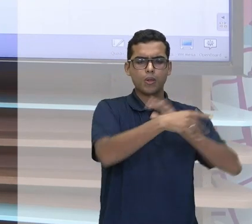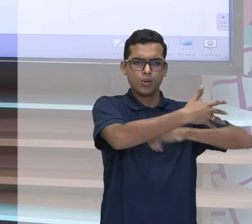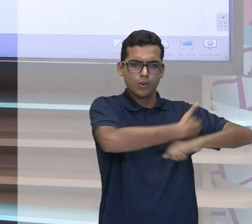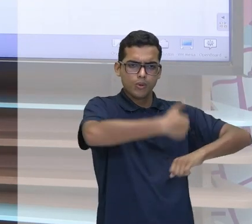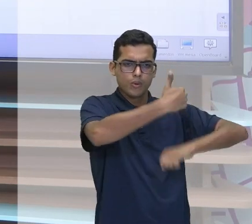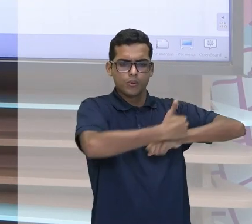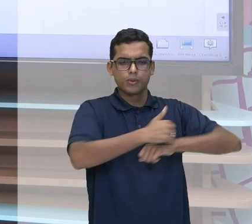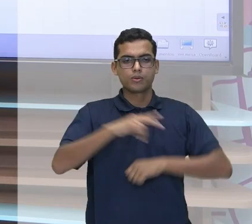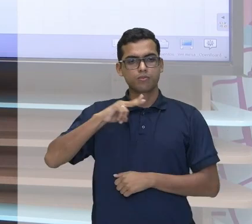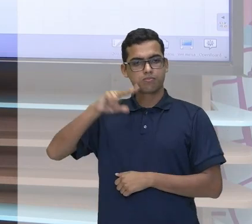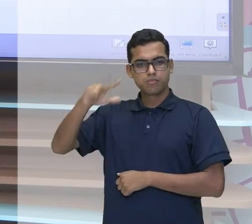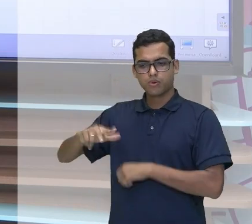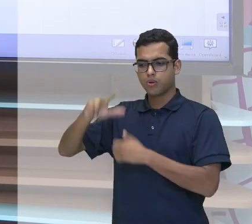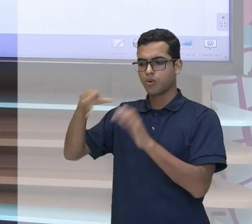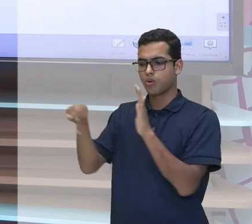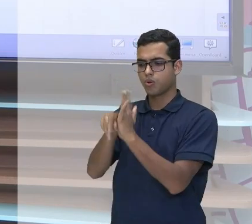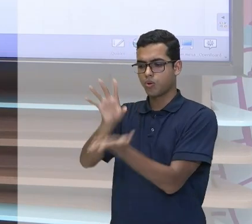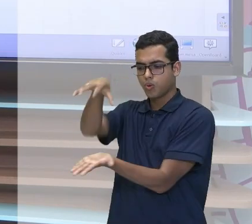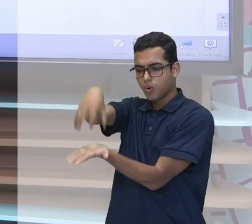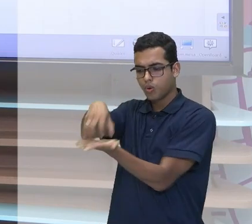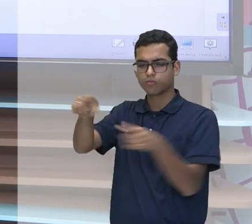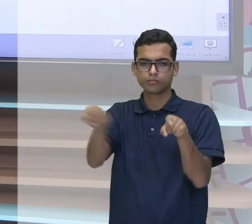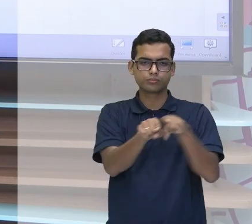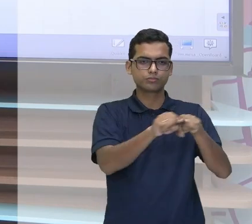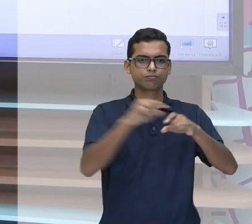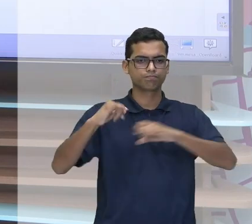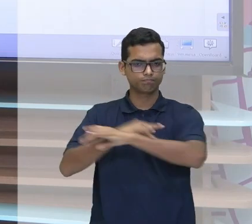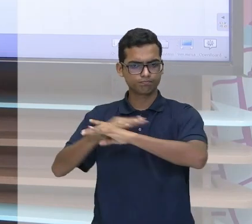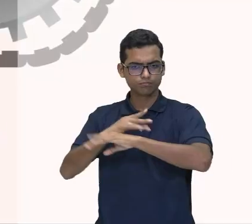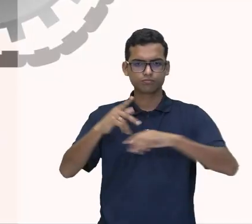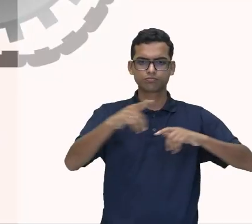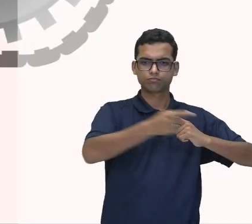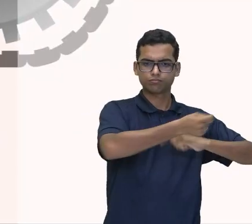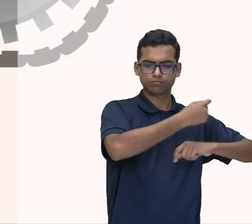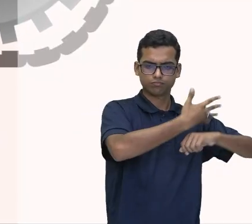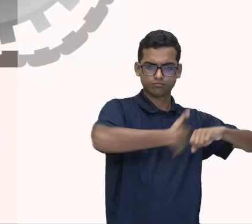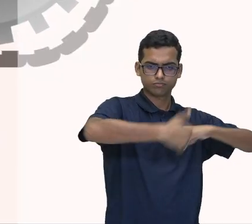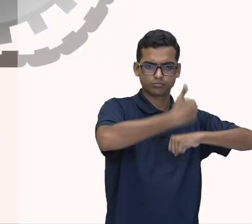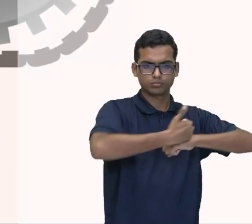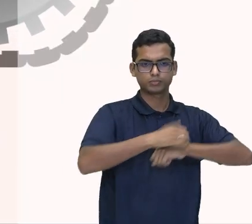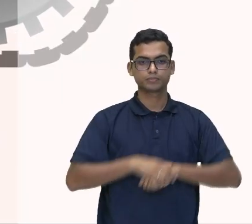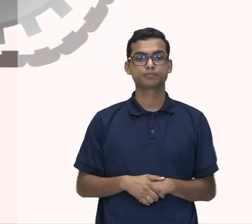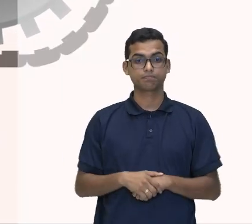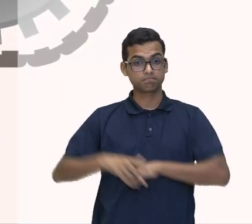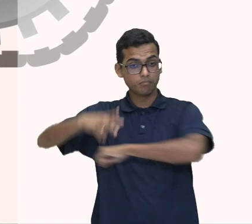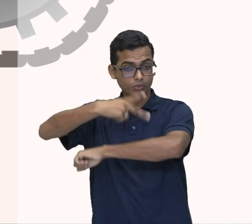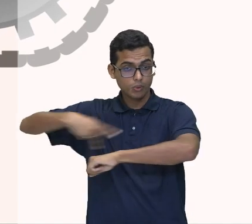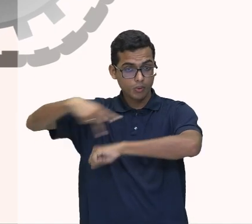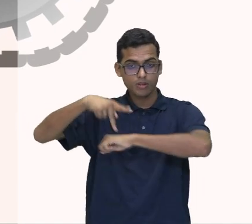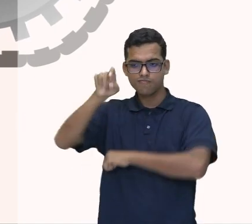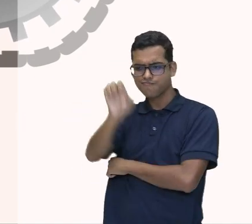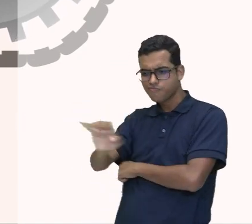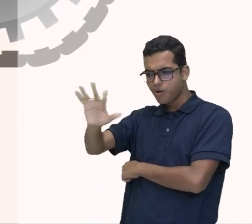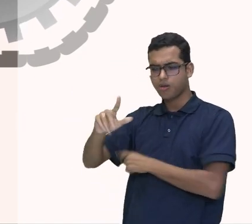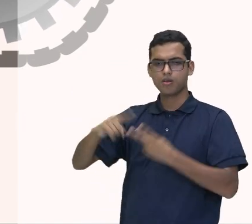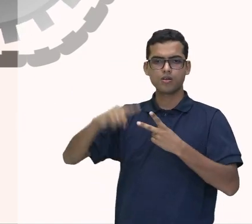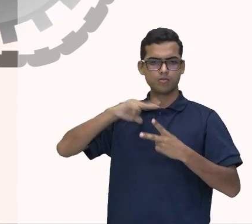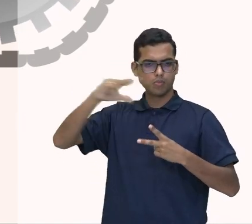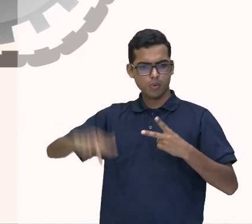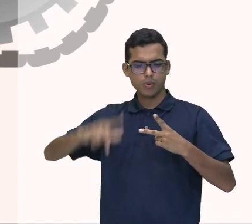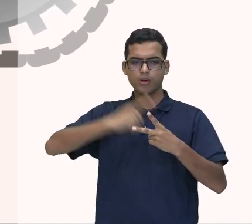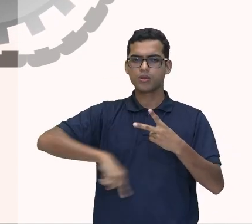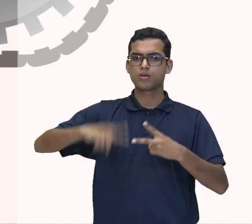entre a metrópole e a colônia. Acompanhe aqui comigo. Nações europeias como Portugal,